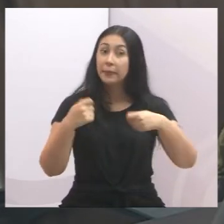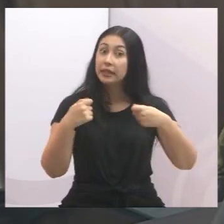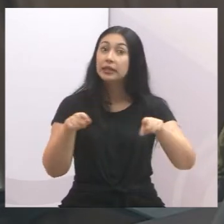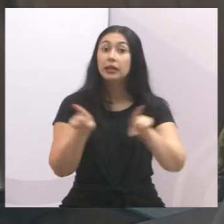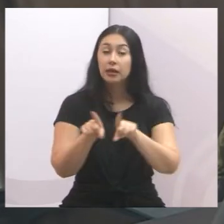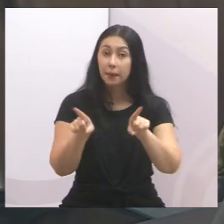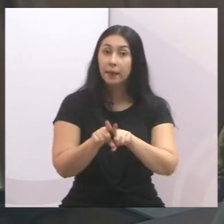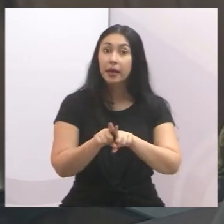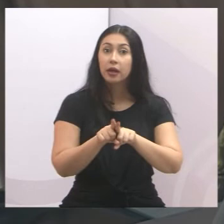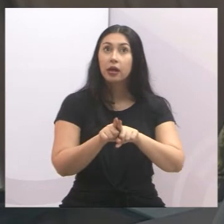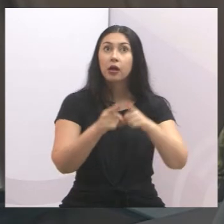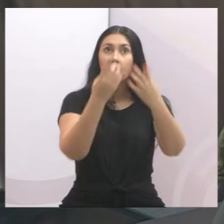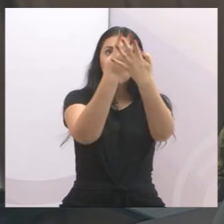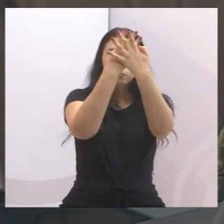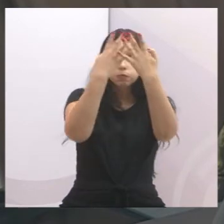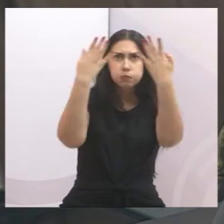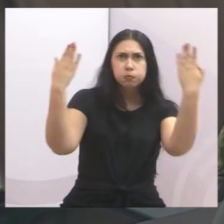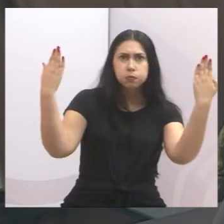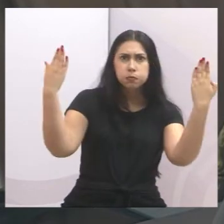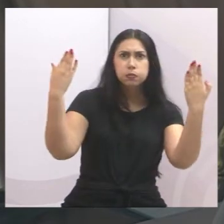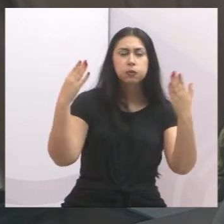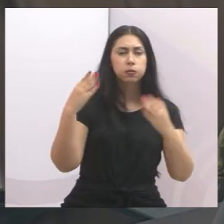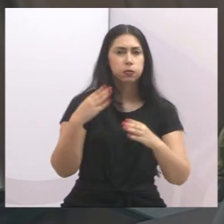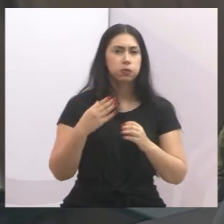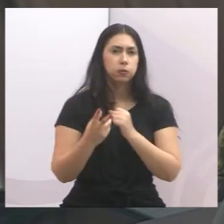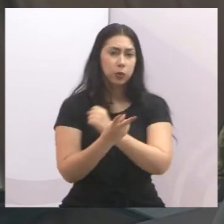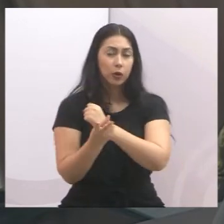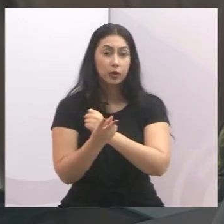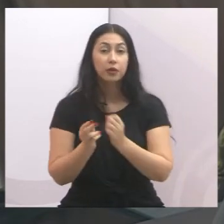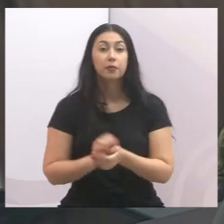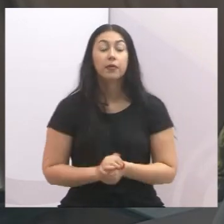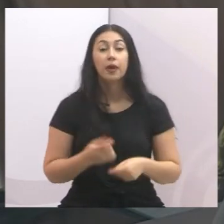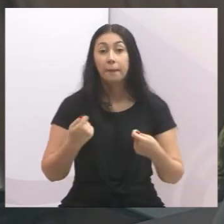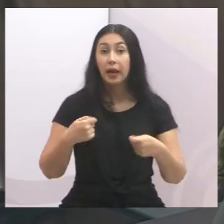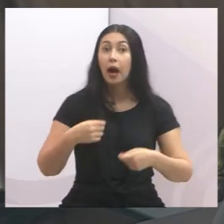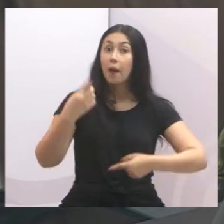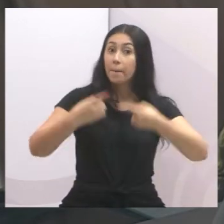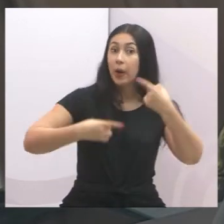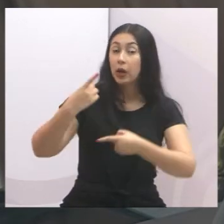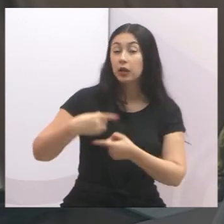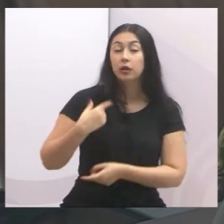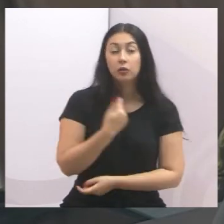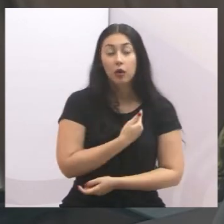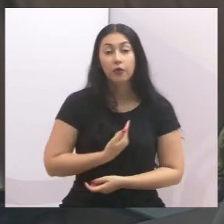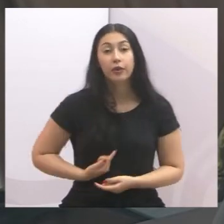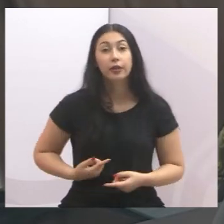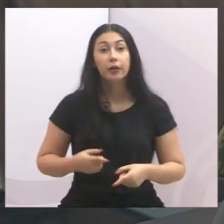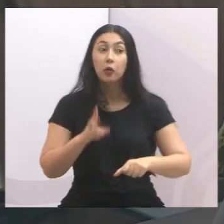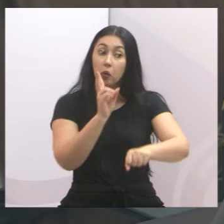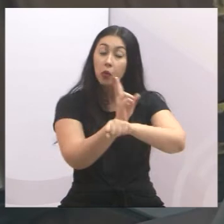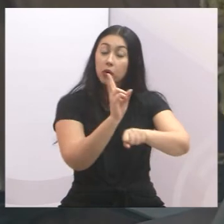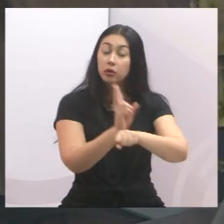também já aconteceu suicídio. Então, é uma questão de política pública de proteção à